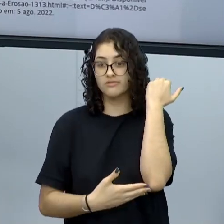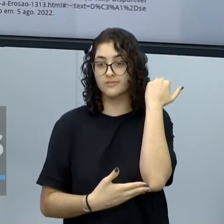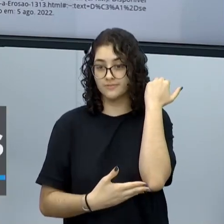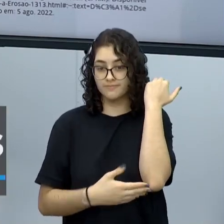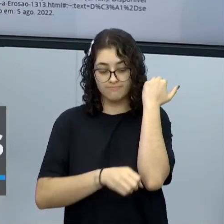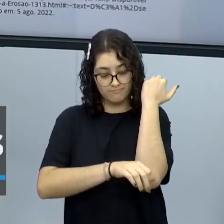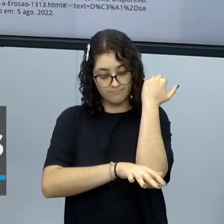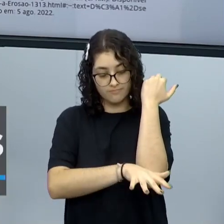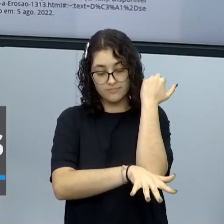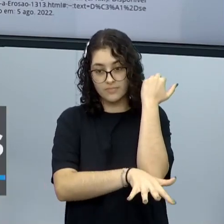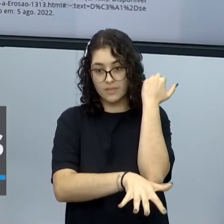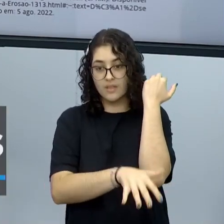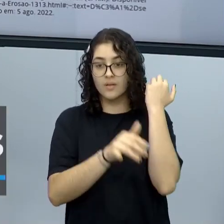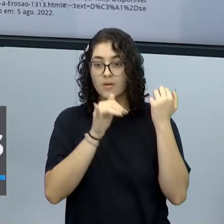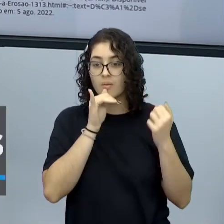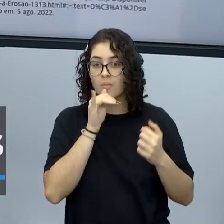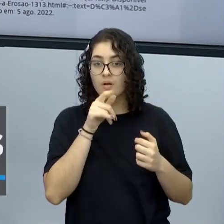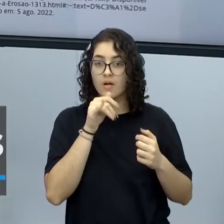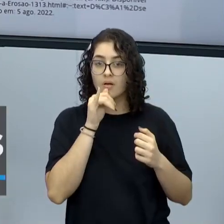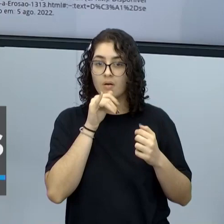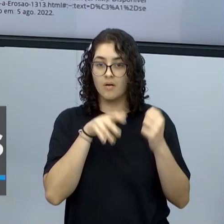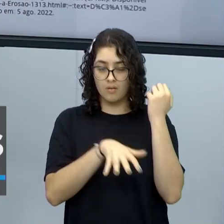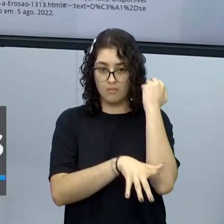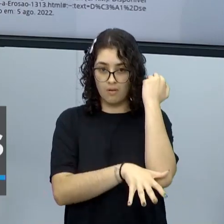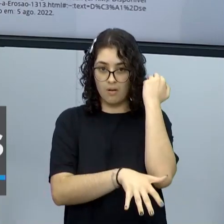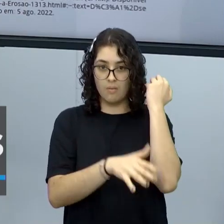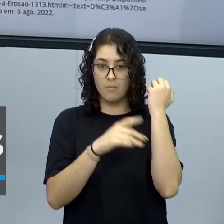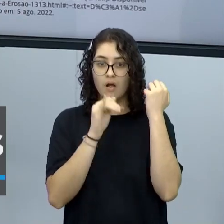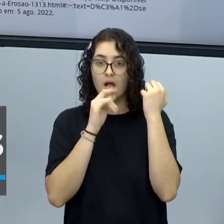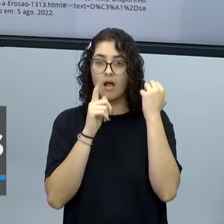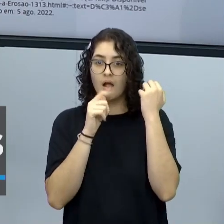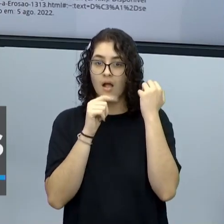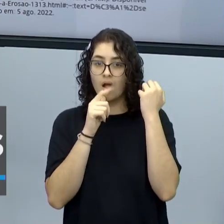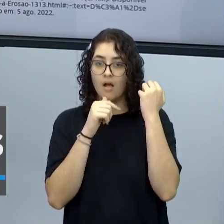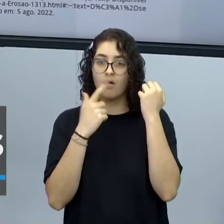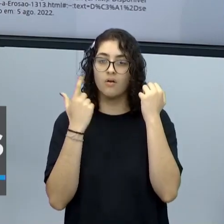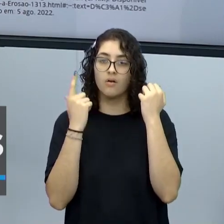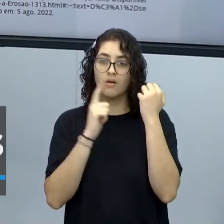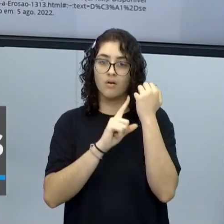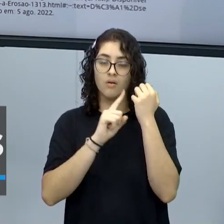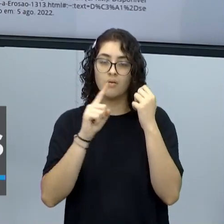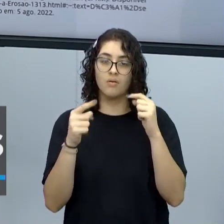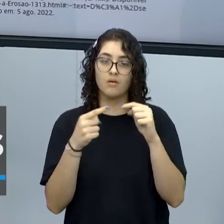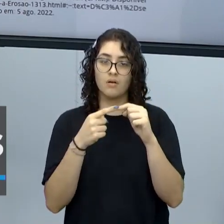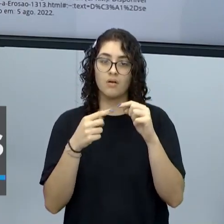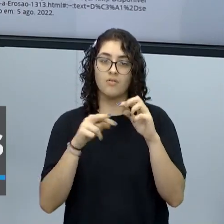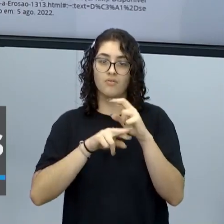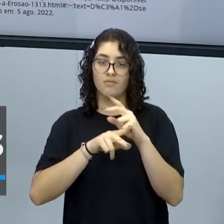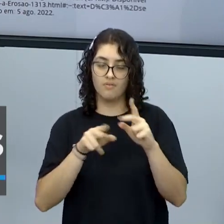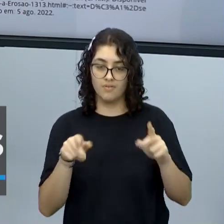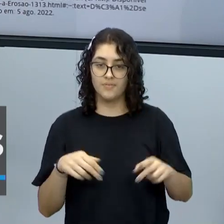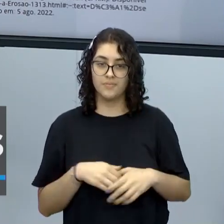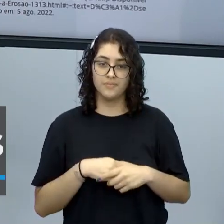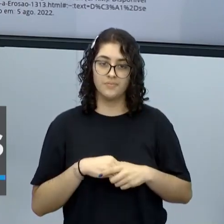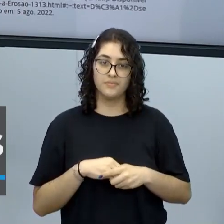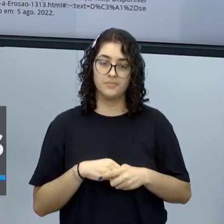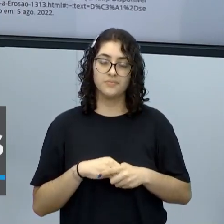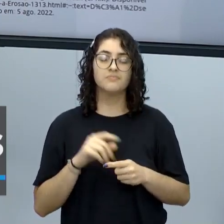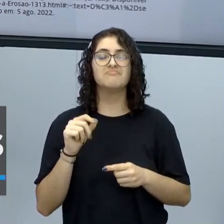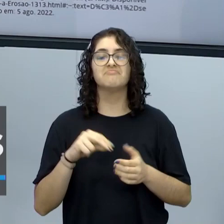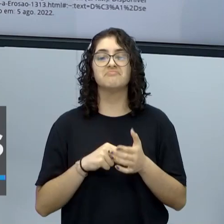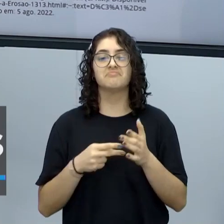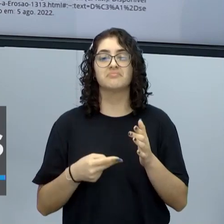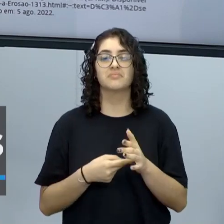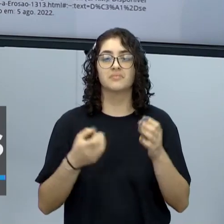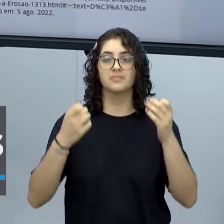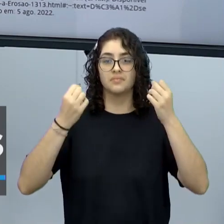né? Da mesma maneira que até as raízes mortas ajudam essa água a infiltrar melhor e chegar nas outras camadas. Então, quer dizer, quando a